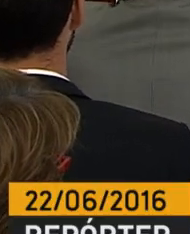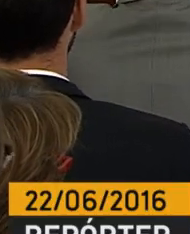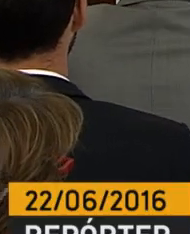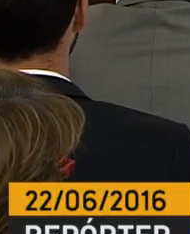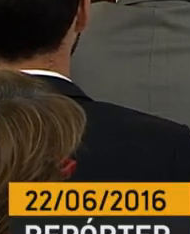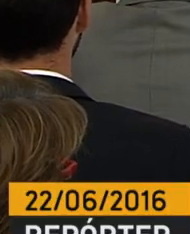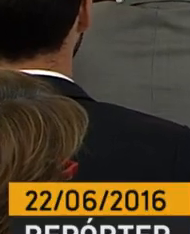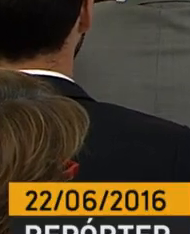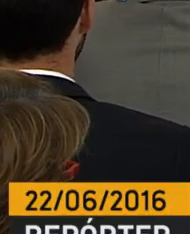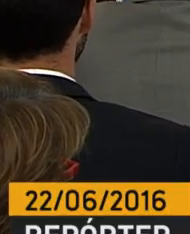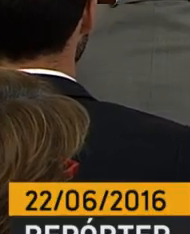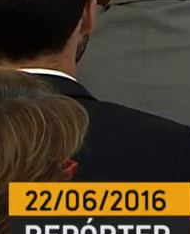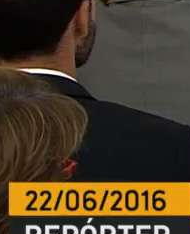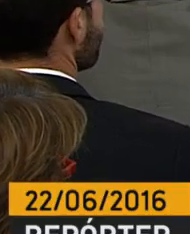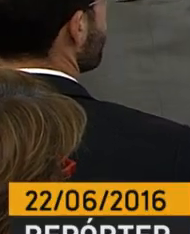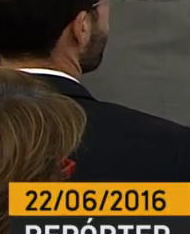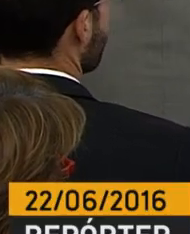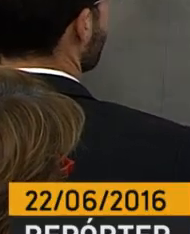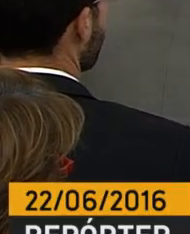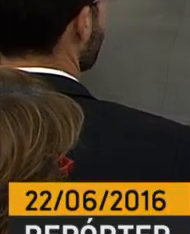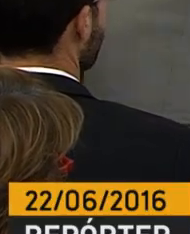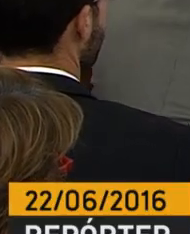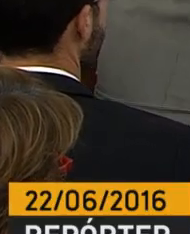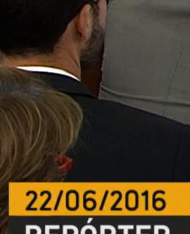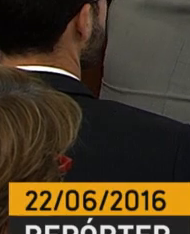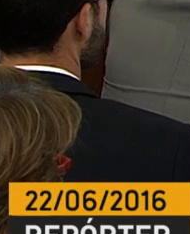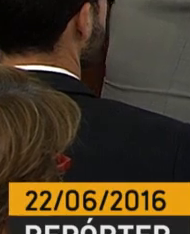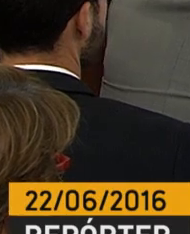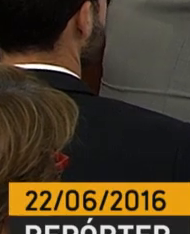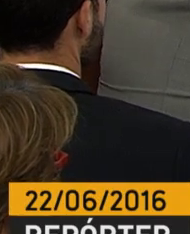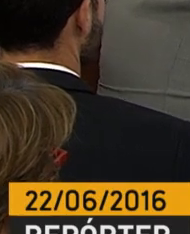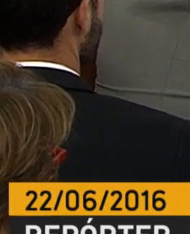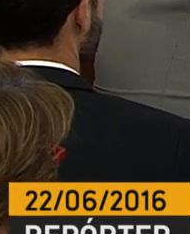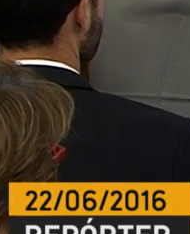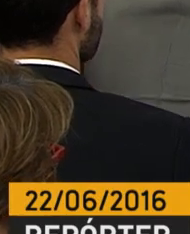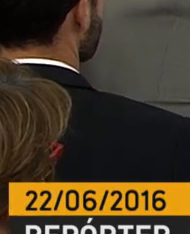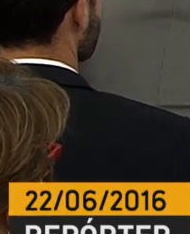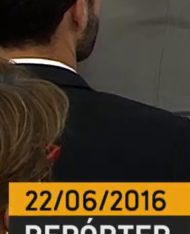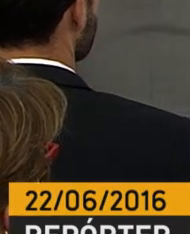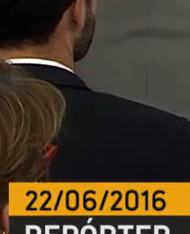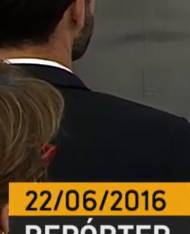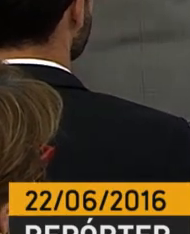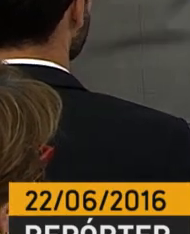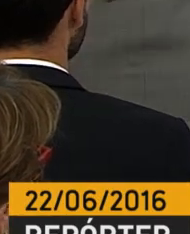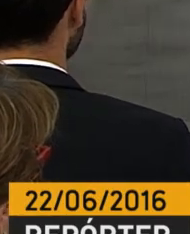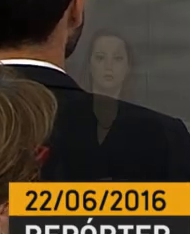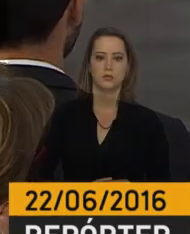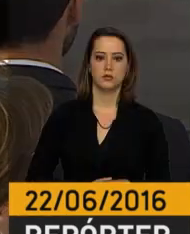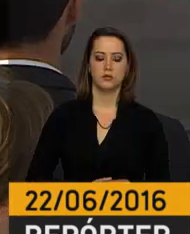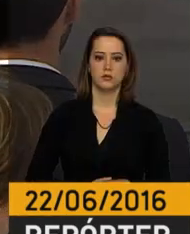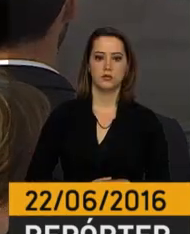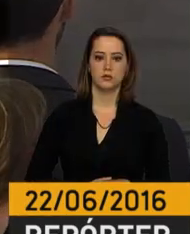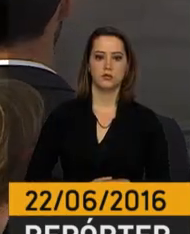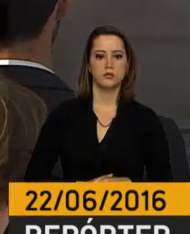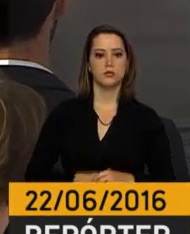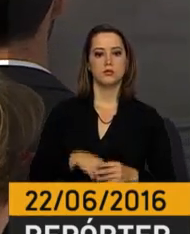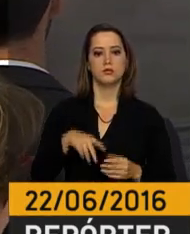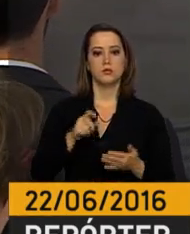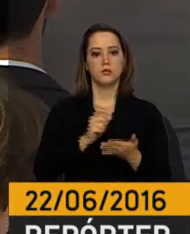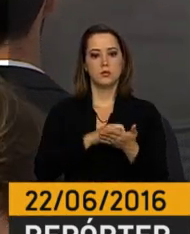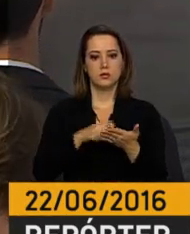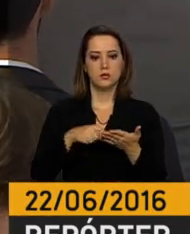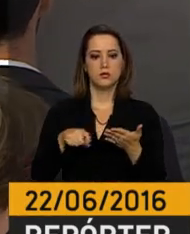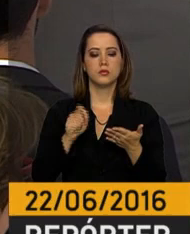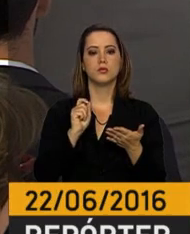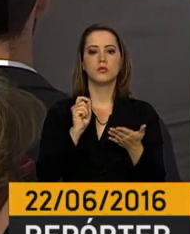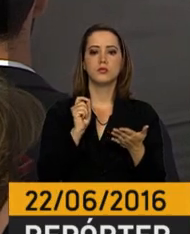nesse momento convidamos o ministro de estado interino do planejamento desenvolvimento e gestão Diogo Oliveira a assinar o termo